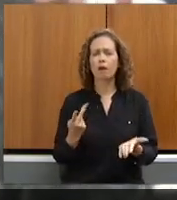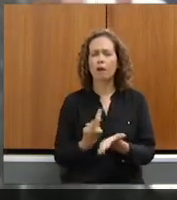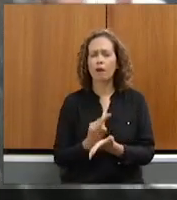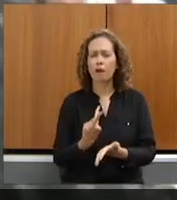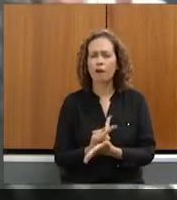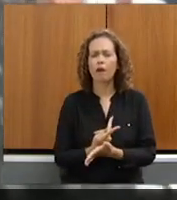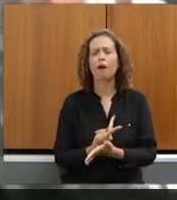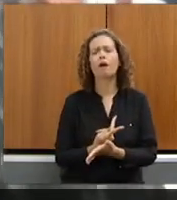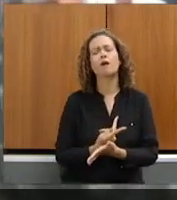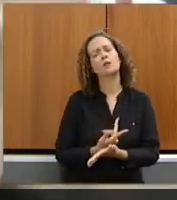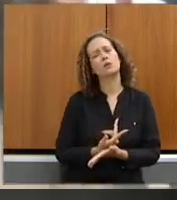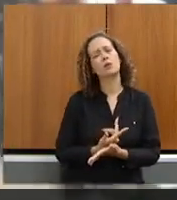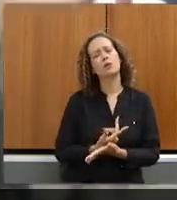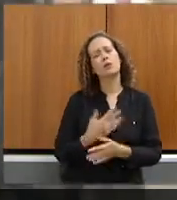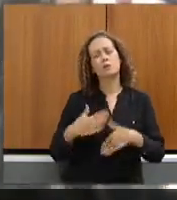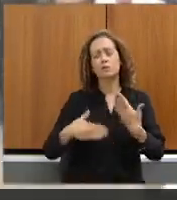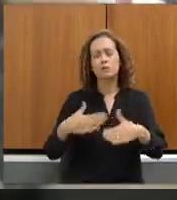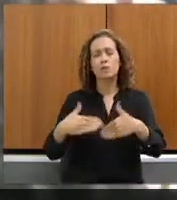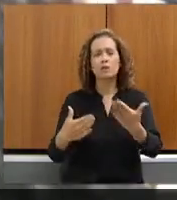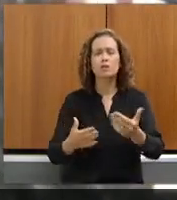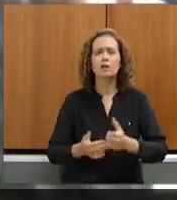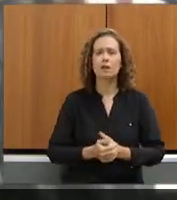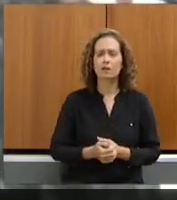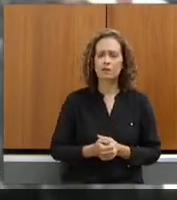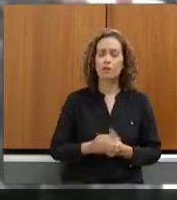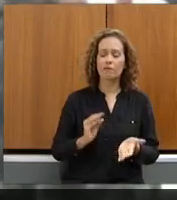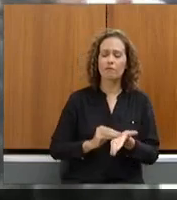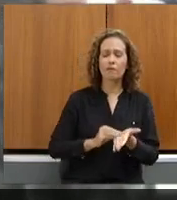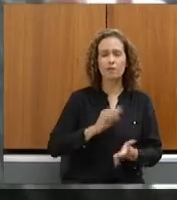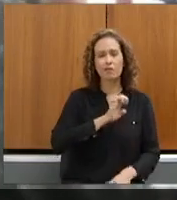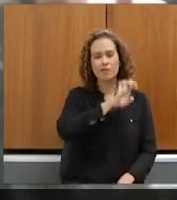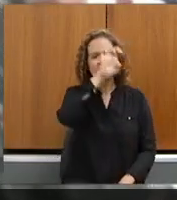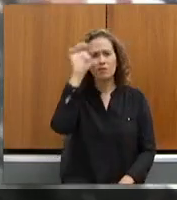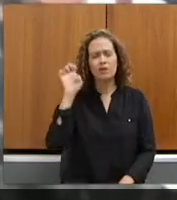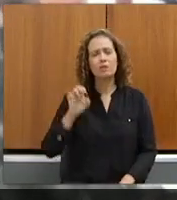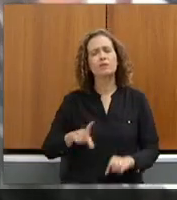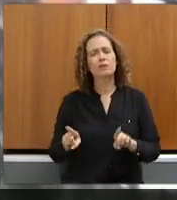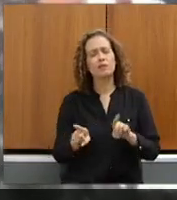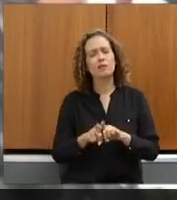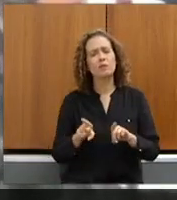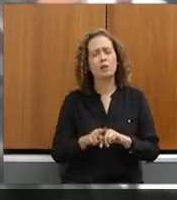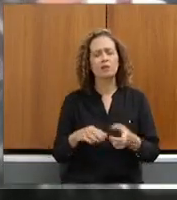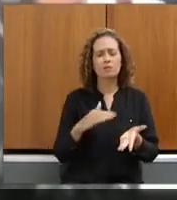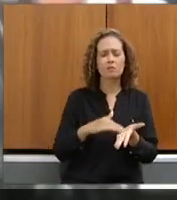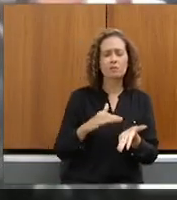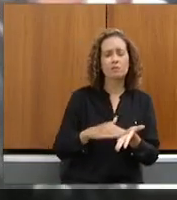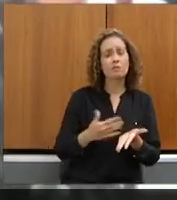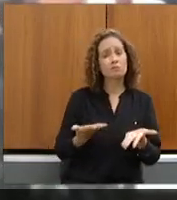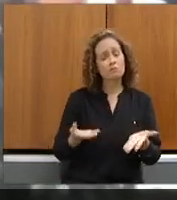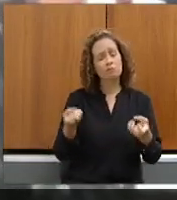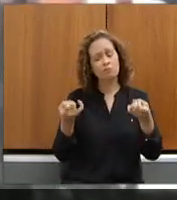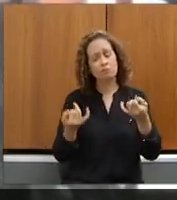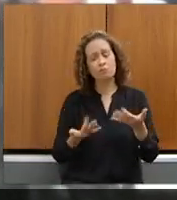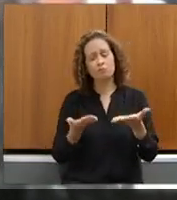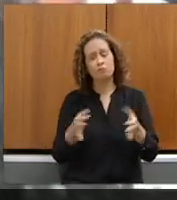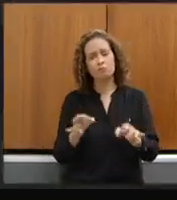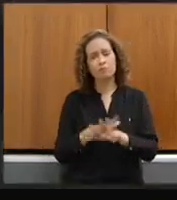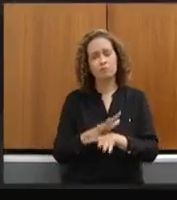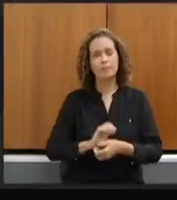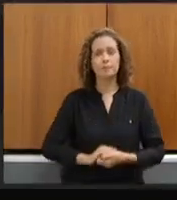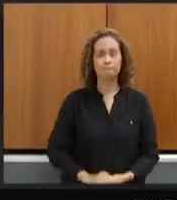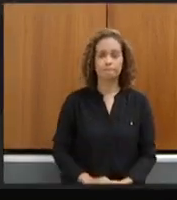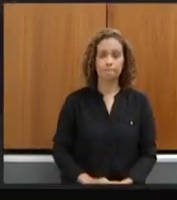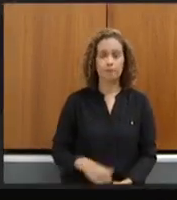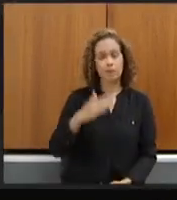processo de privatização também irmão não encontro furar fila viu secretário essas minhas contas e